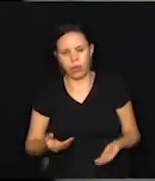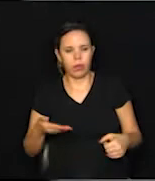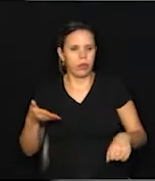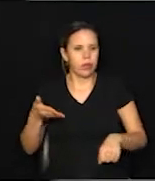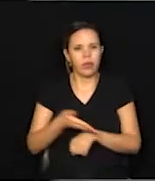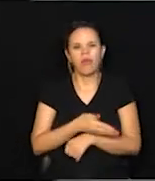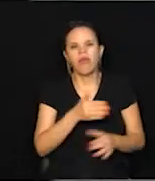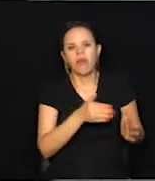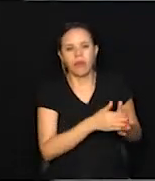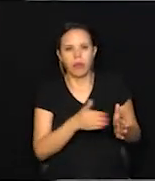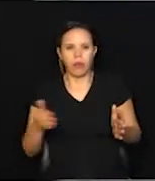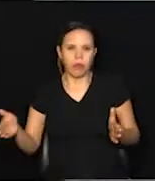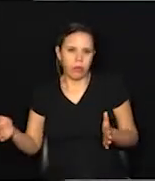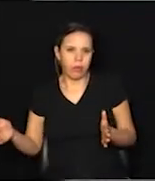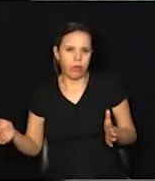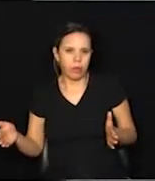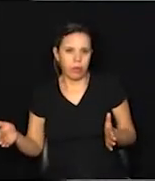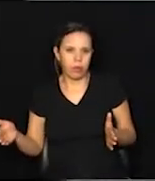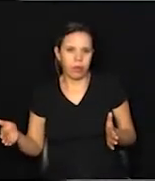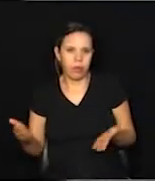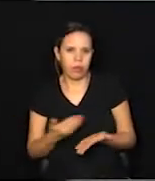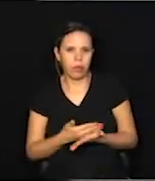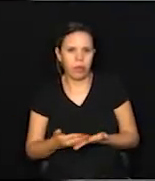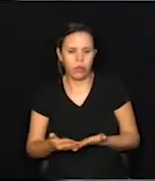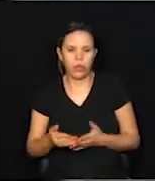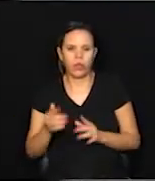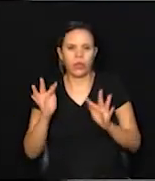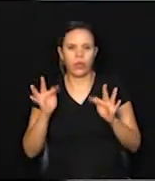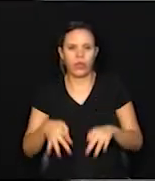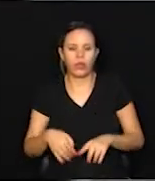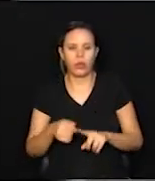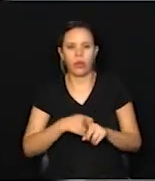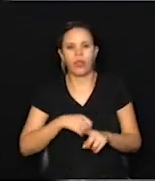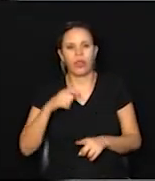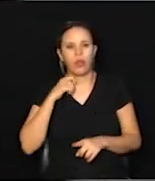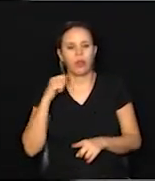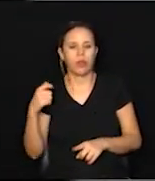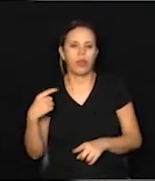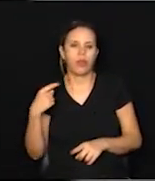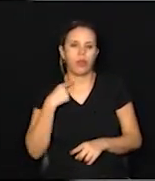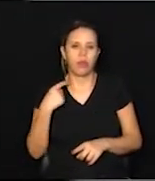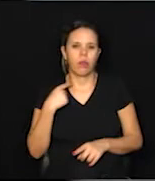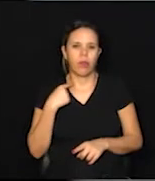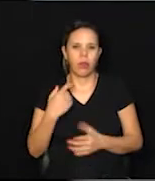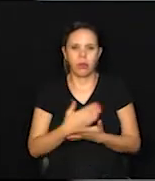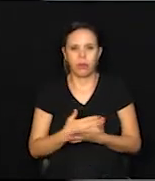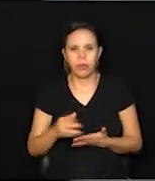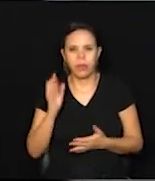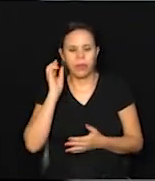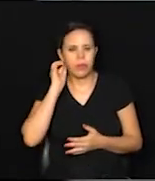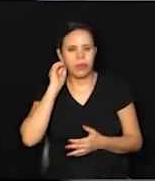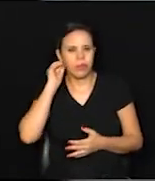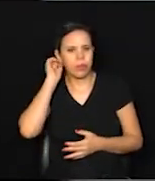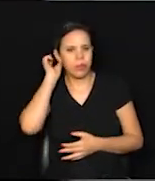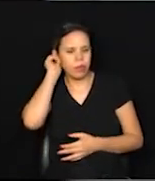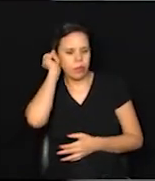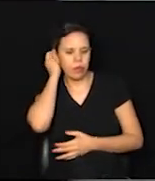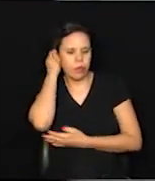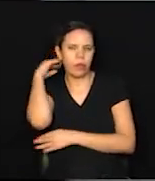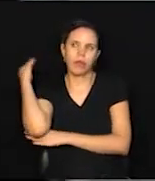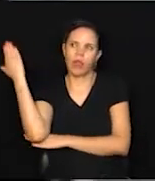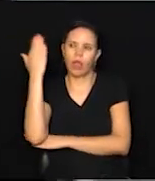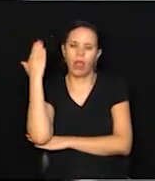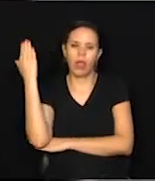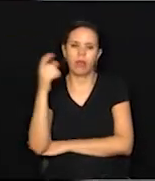num período, né? A gente começa agora fim de abril, maio, começa o tempo, é um tempo mais